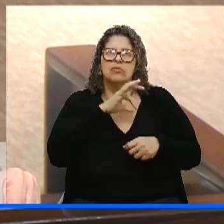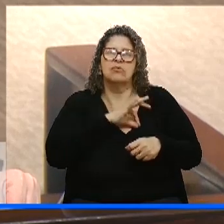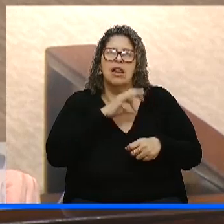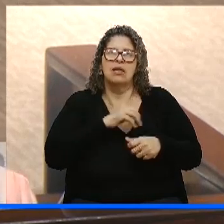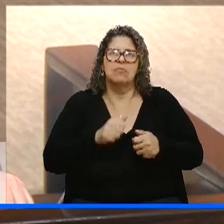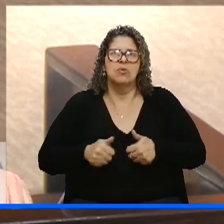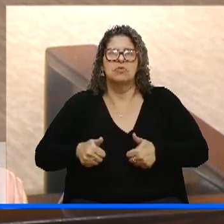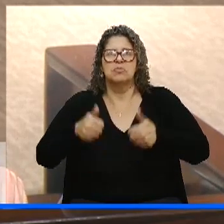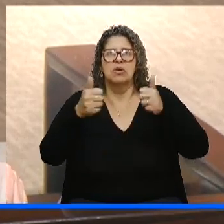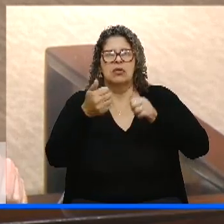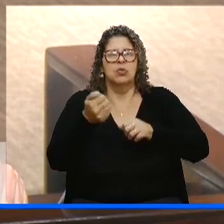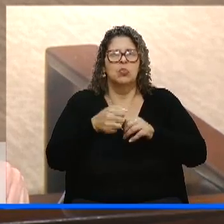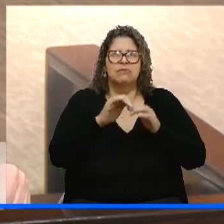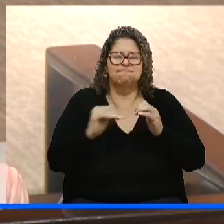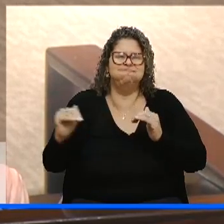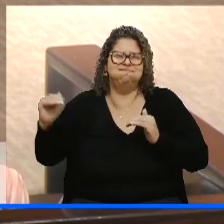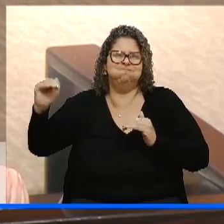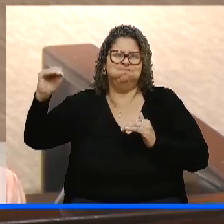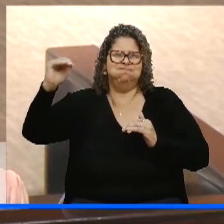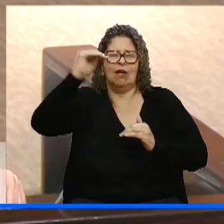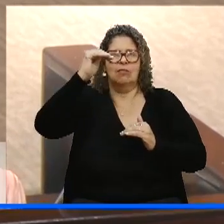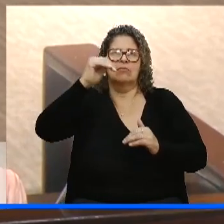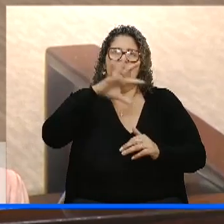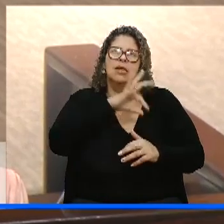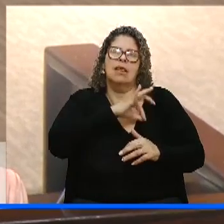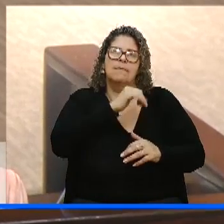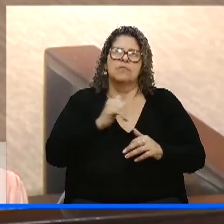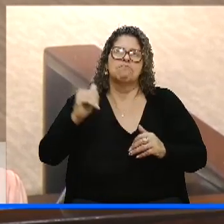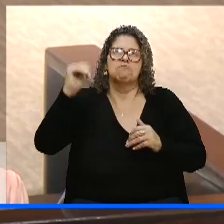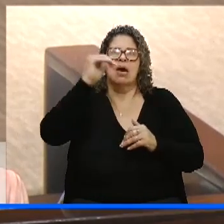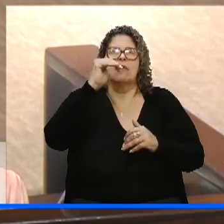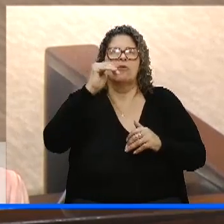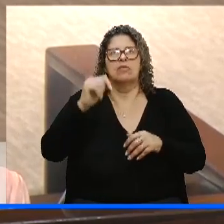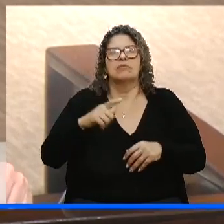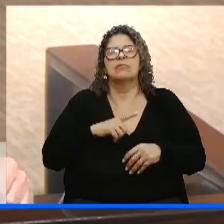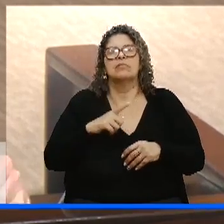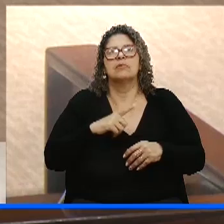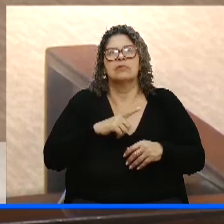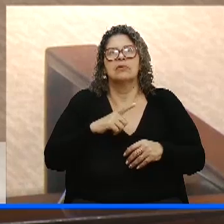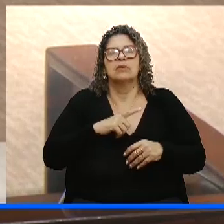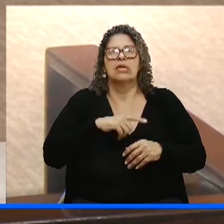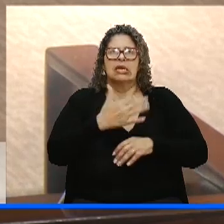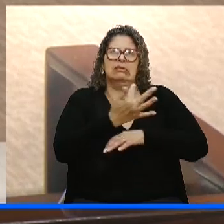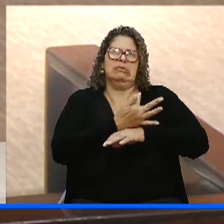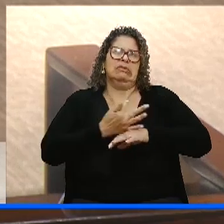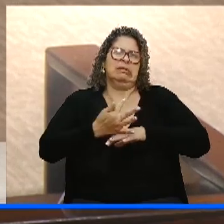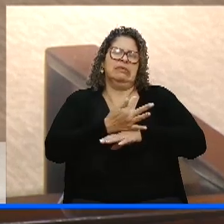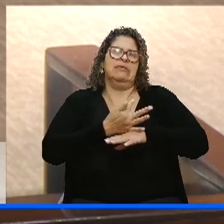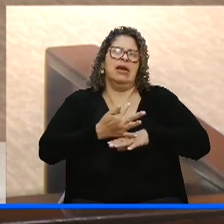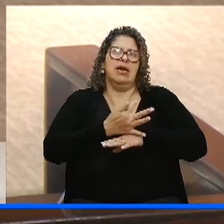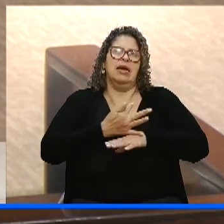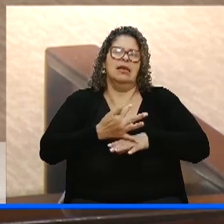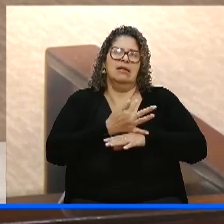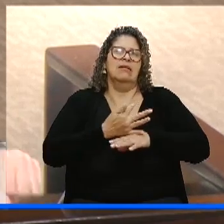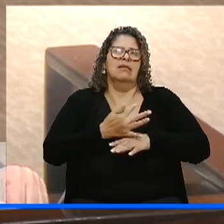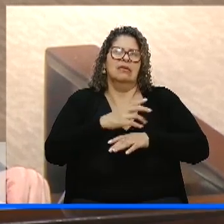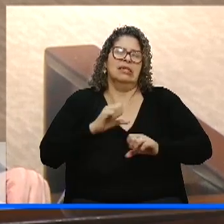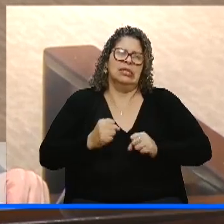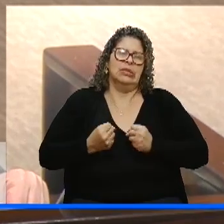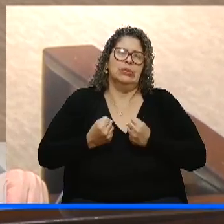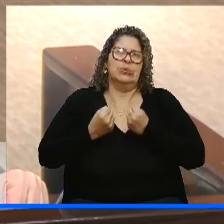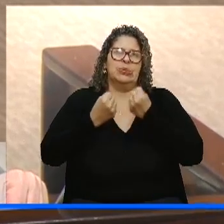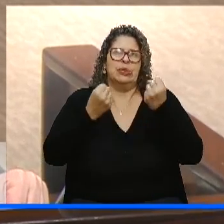o teto constitucional dos vencimentos contam ainda com férias legalmente assegurados